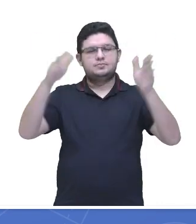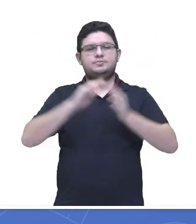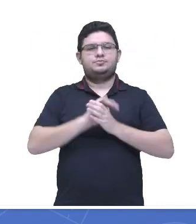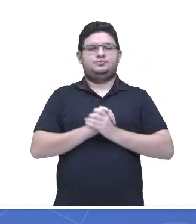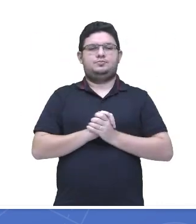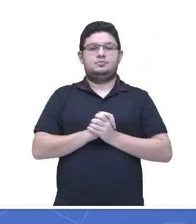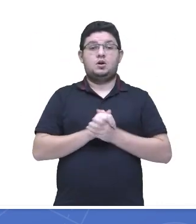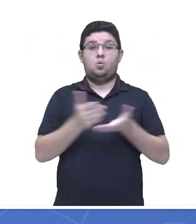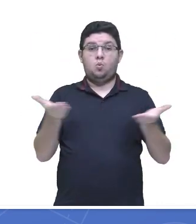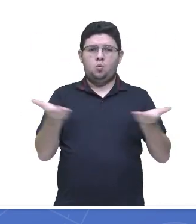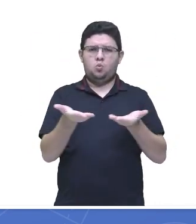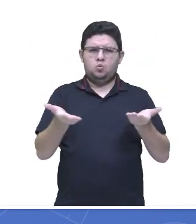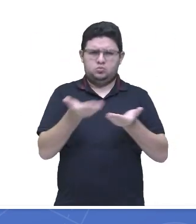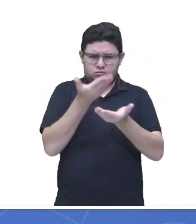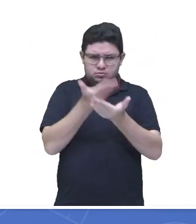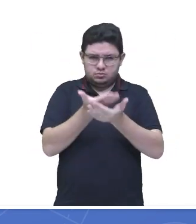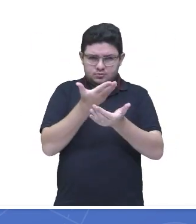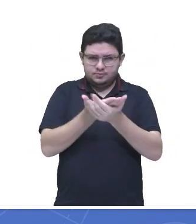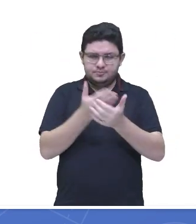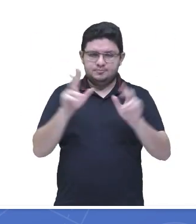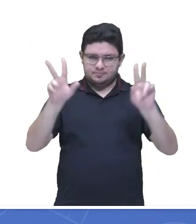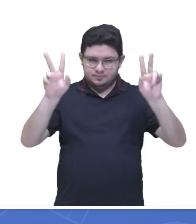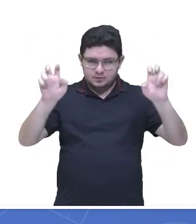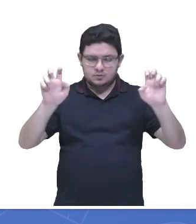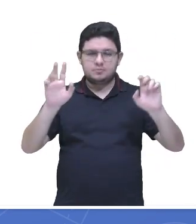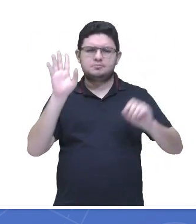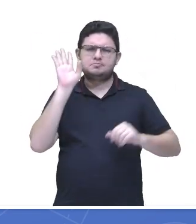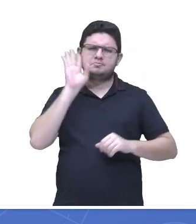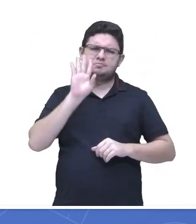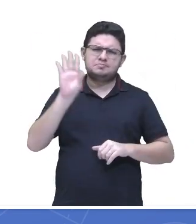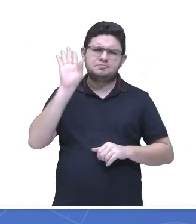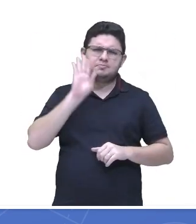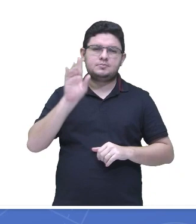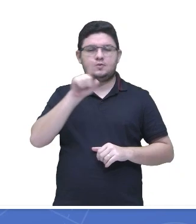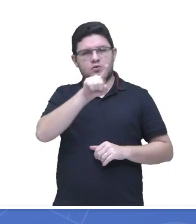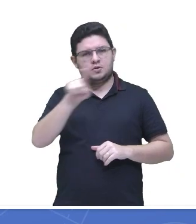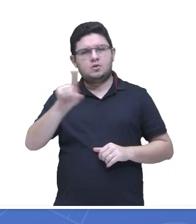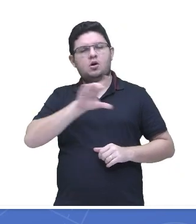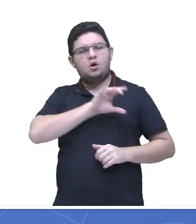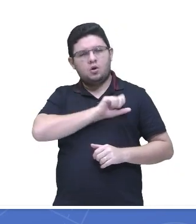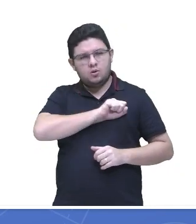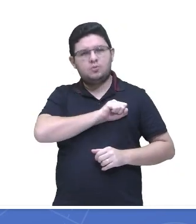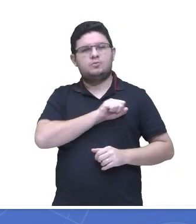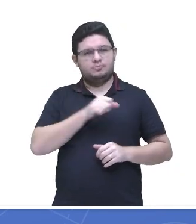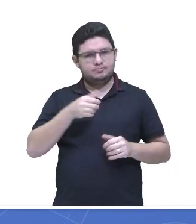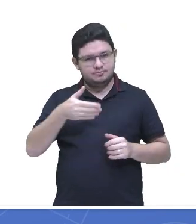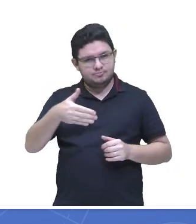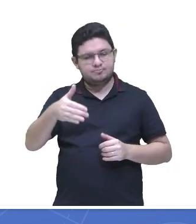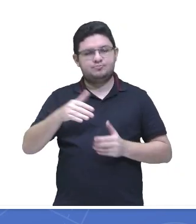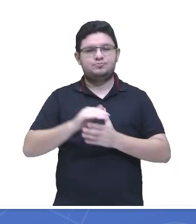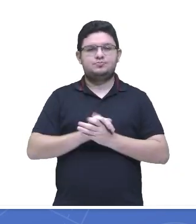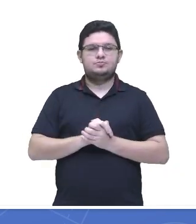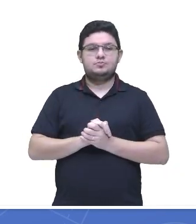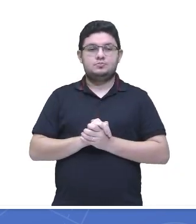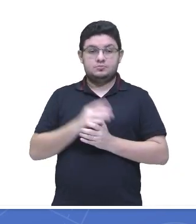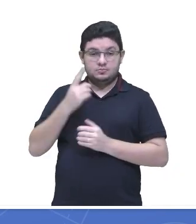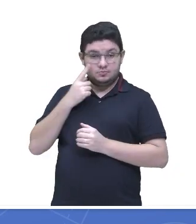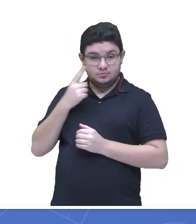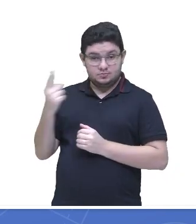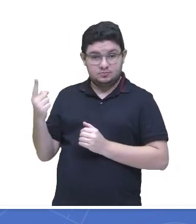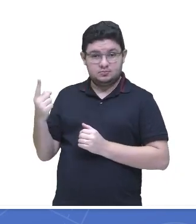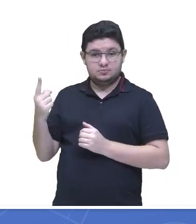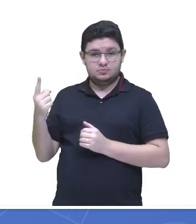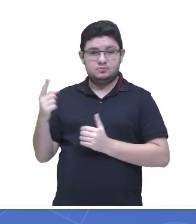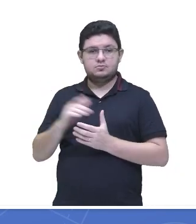hoje é sobre um assunto bem legal, vocês vão gostar. Vejam comigo. Word